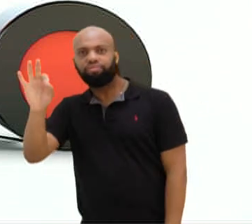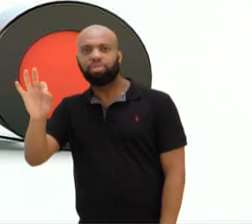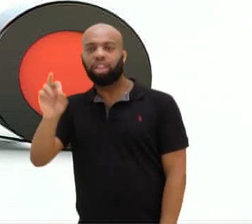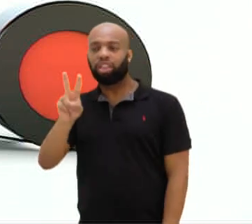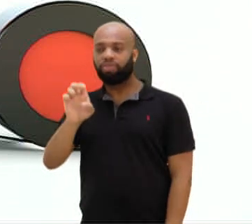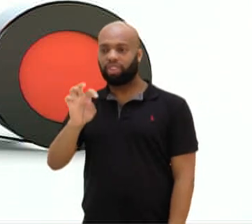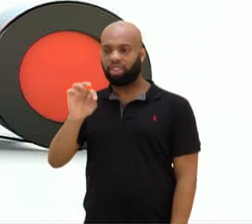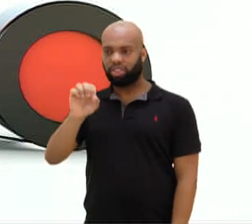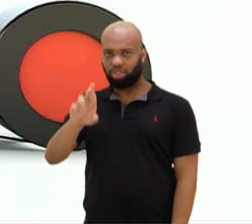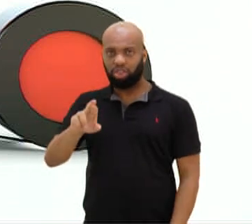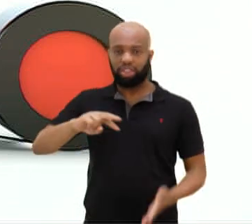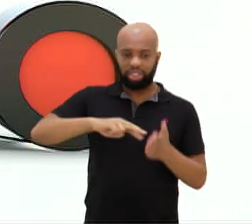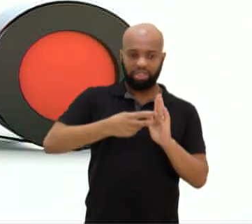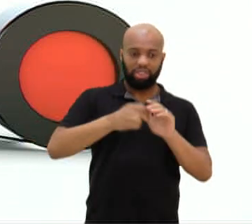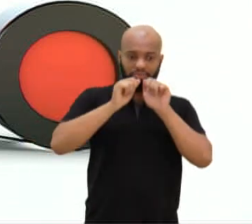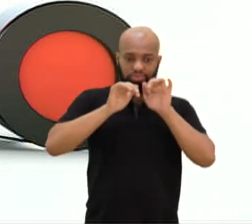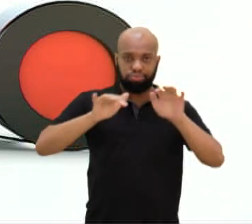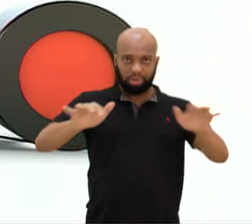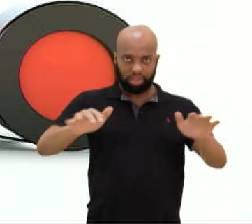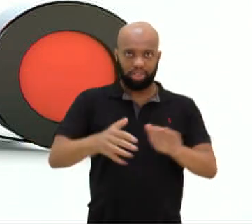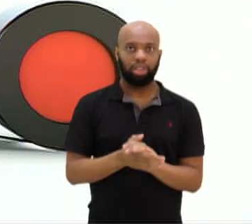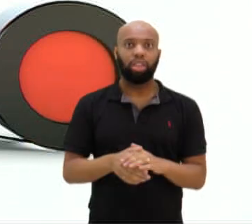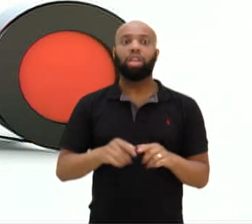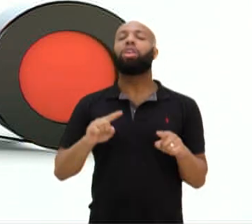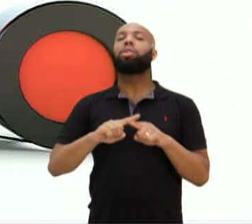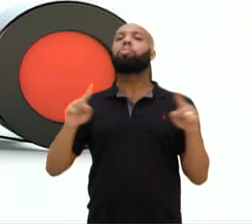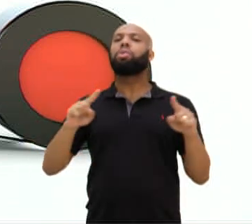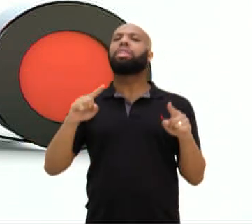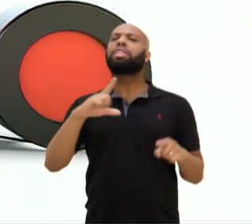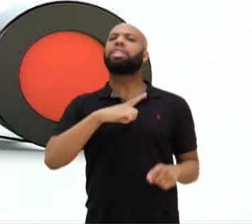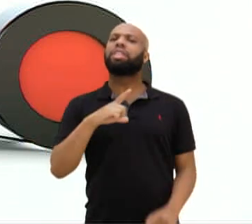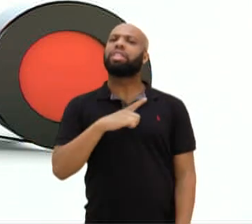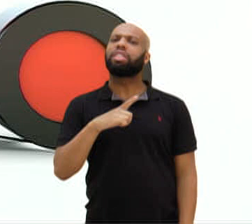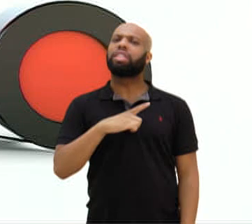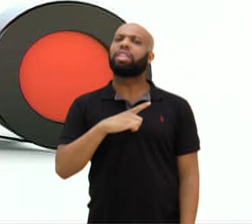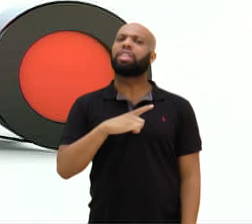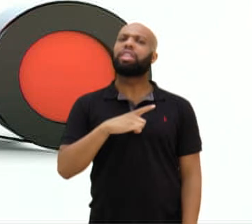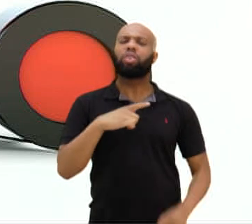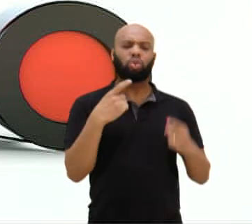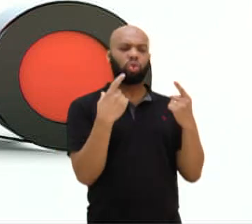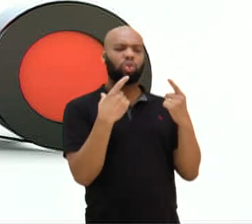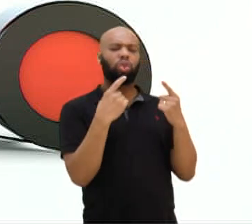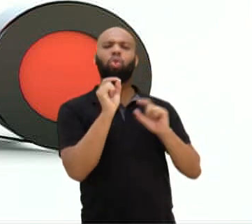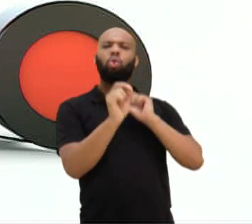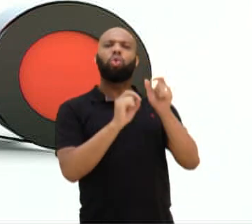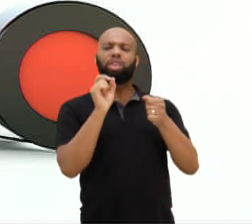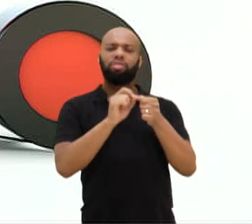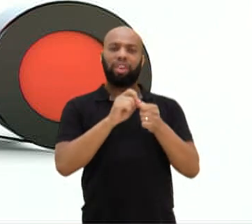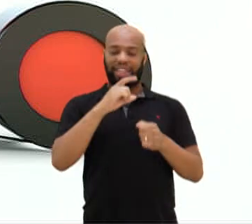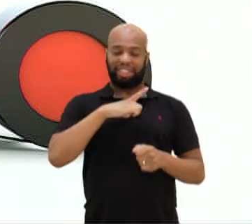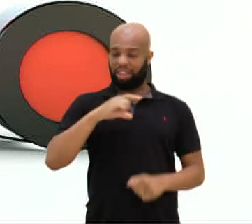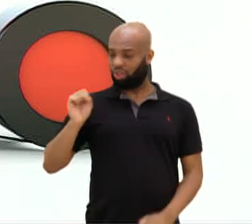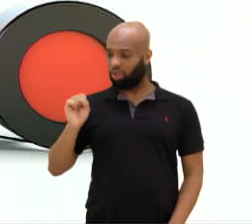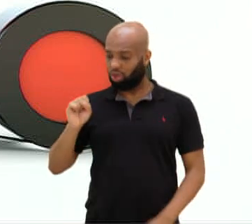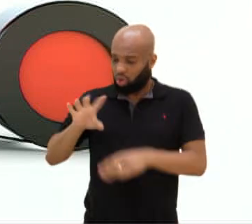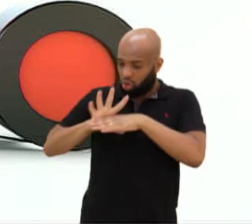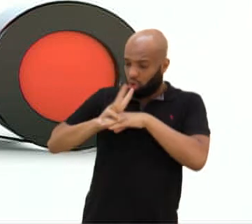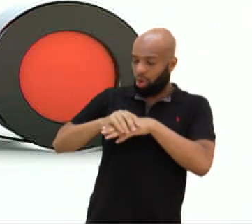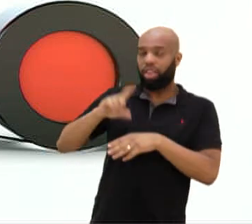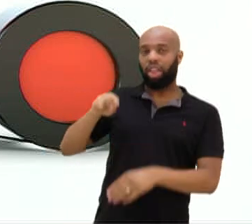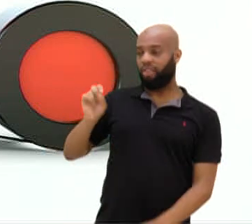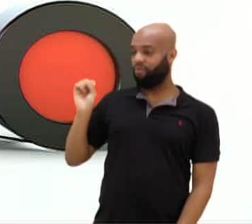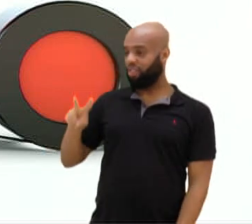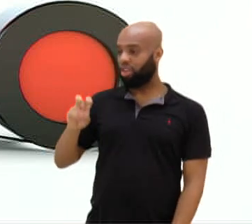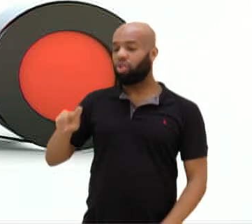que é ele que transmite a doença para a gente. O agente etiológico, que é quem causa a doença, é o vírus, tá? Mas o vetor, que é quem